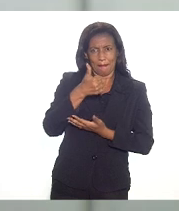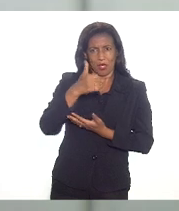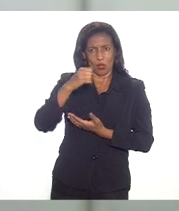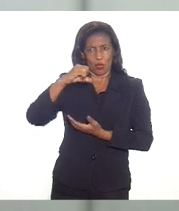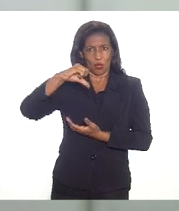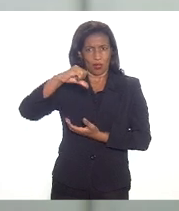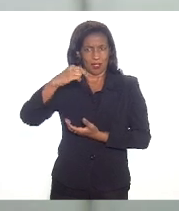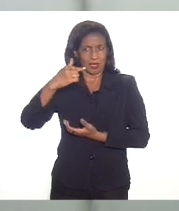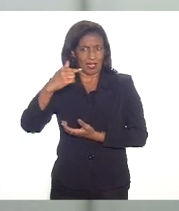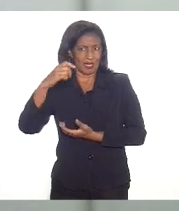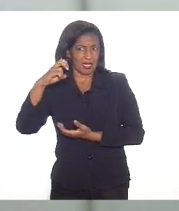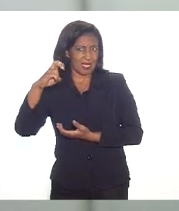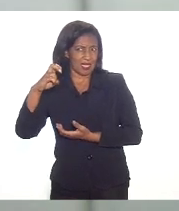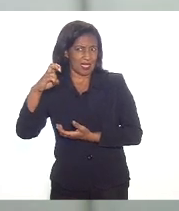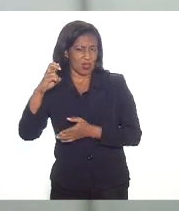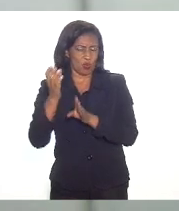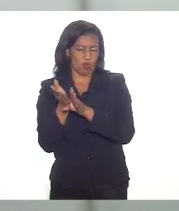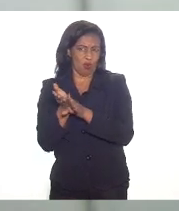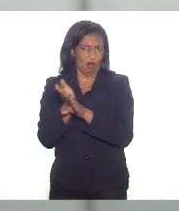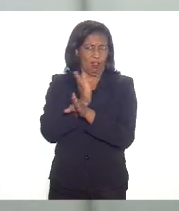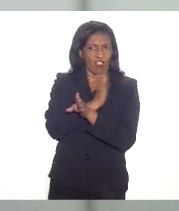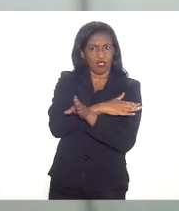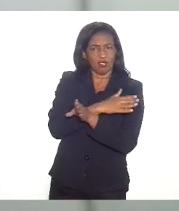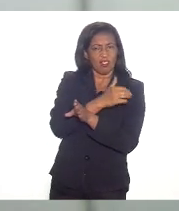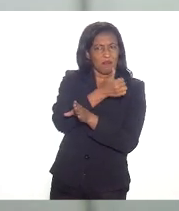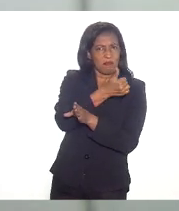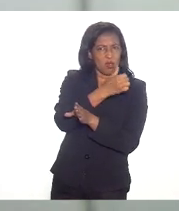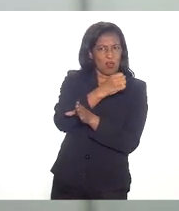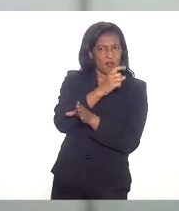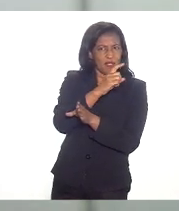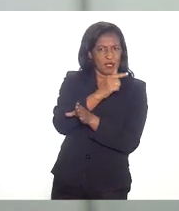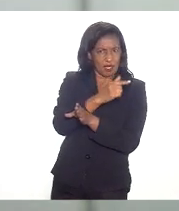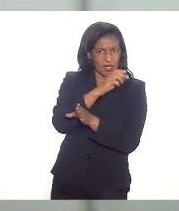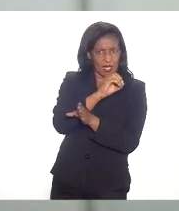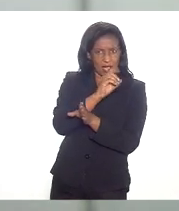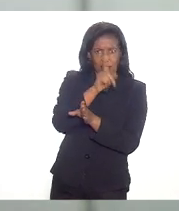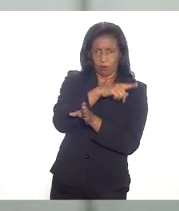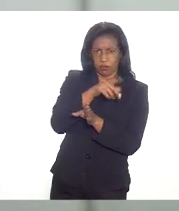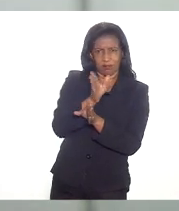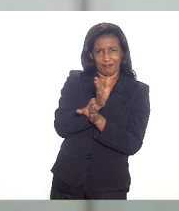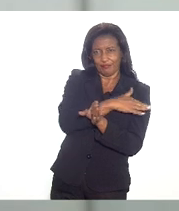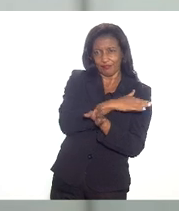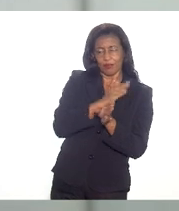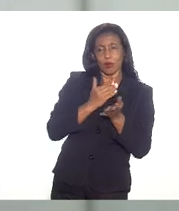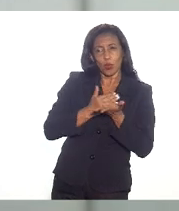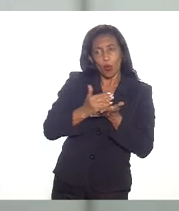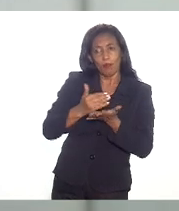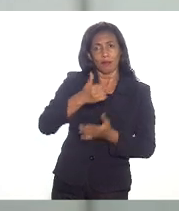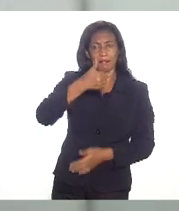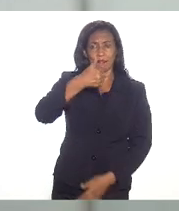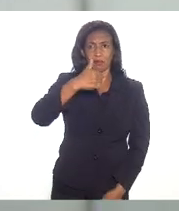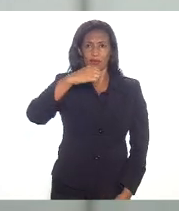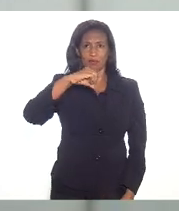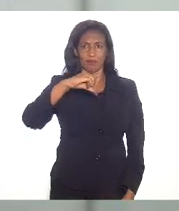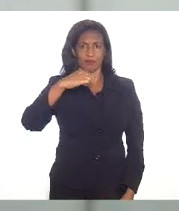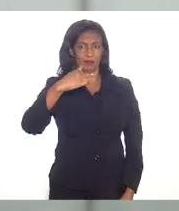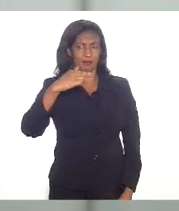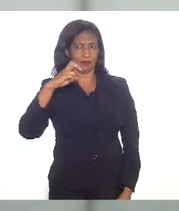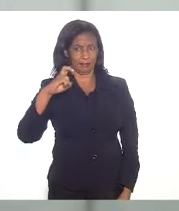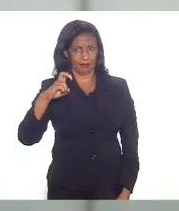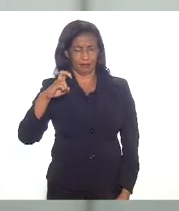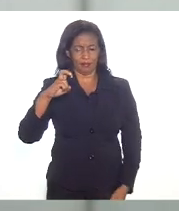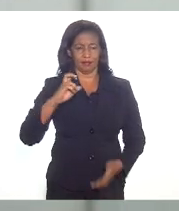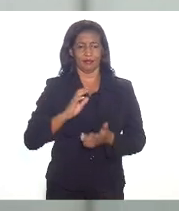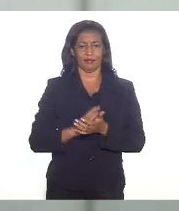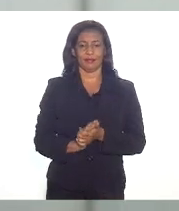Um novo estado não é igual à soma de dois estados extintos. Mas olha,